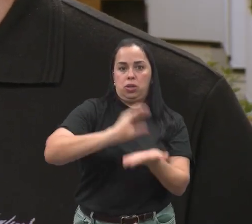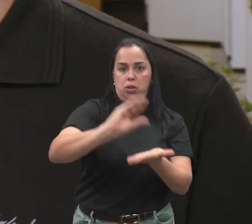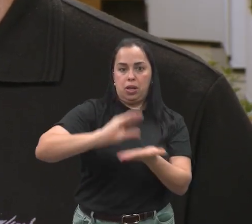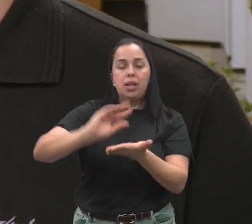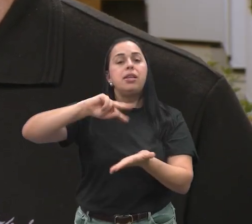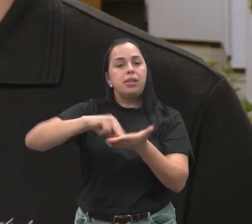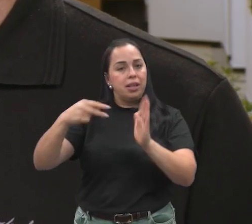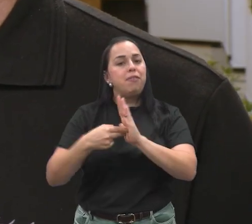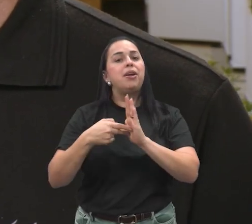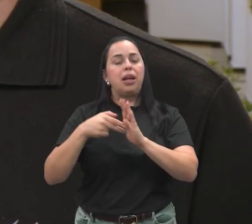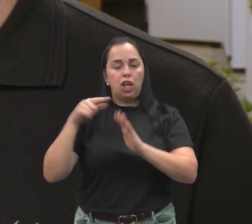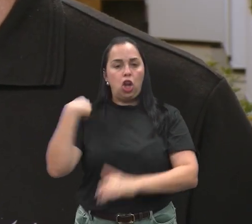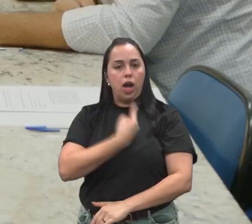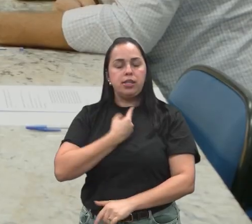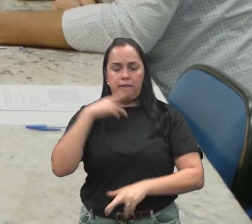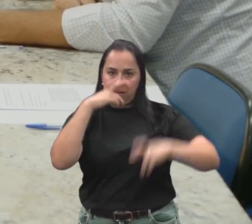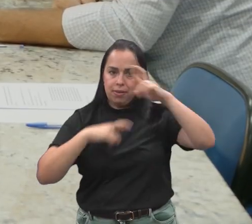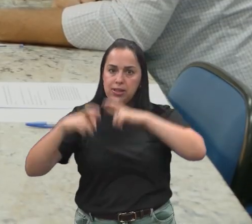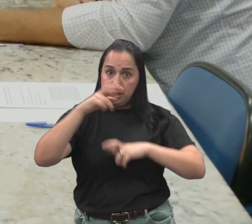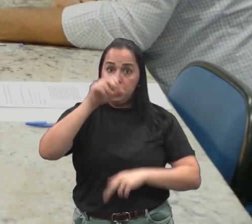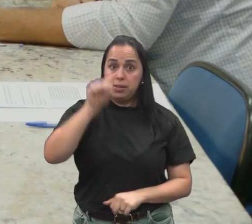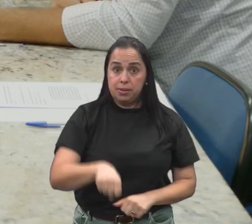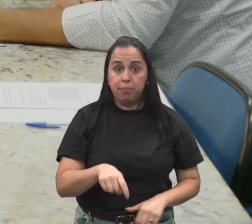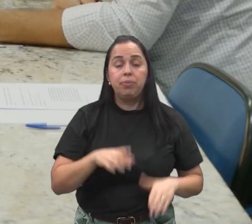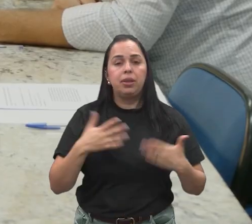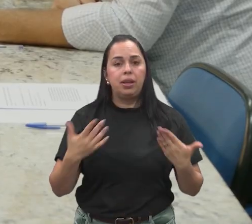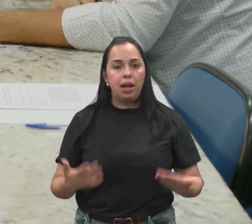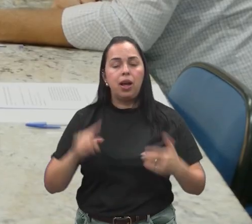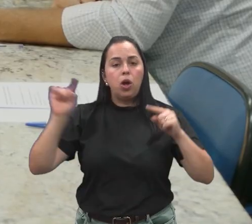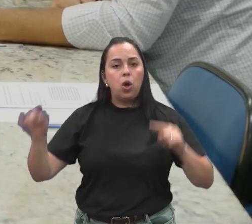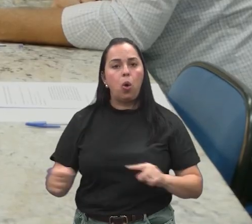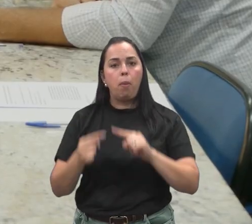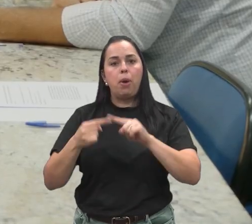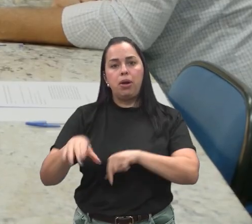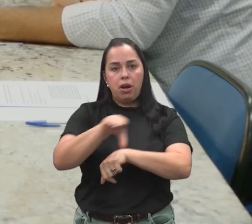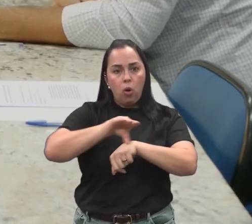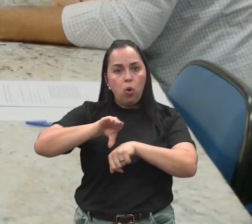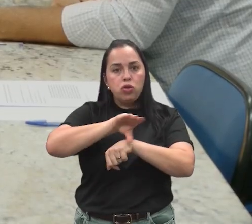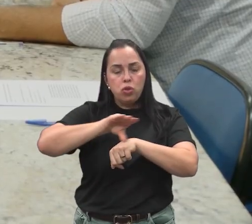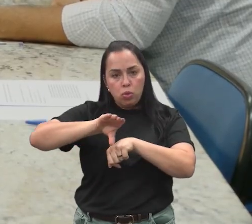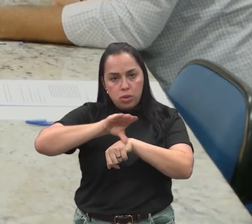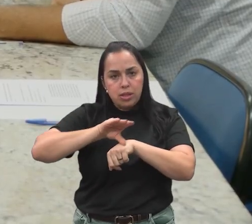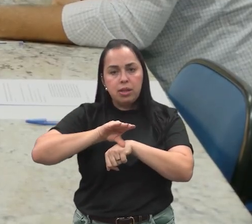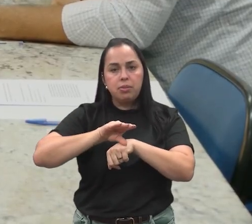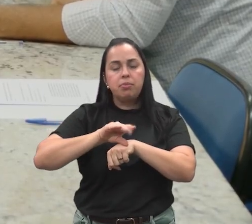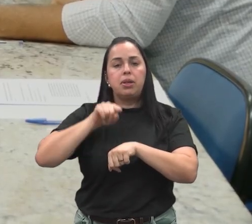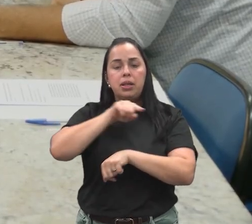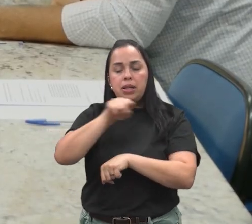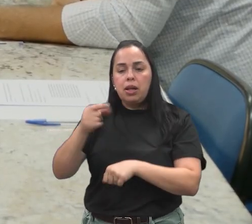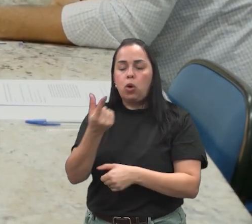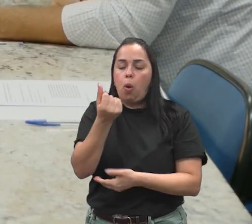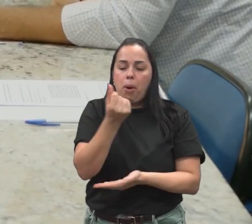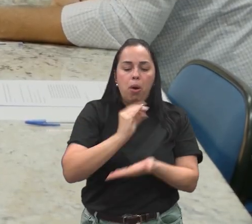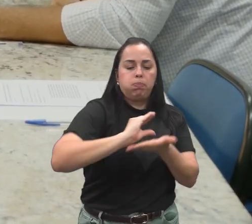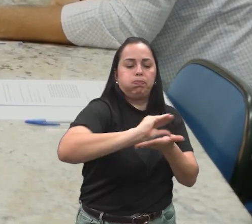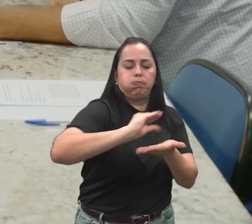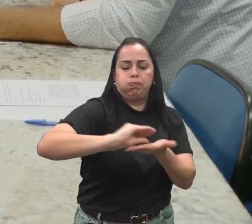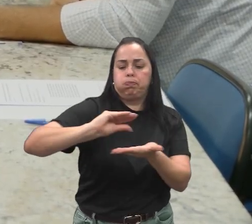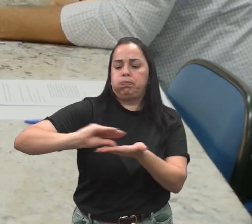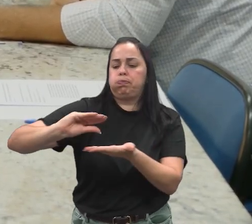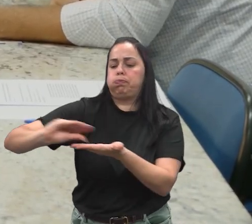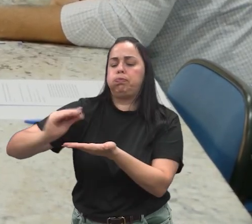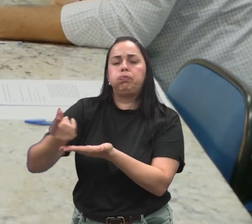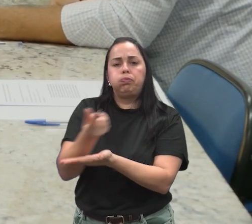faz parte do nosso trabalho de fiscalizador. A prestação de contas é um dever constitucional dos órgãos que utilizam, arrecadam